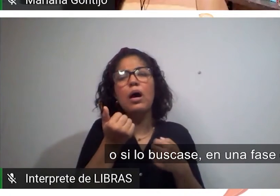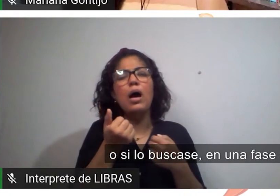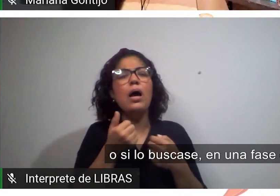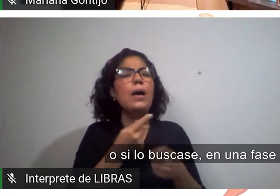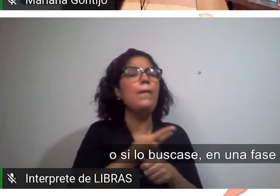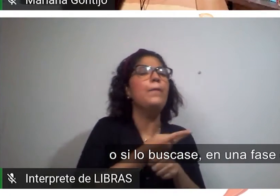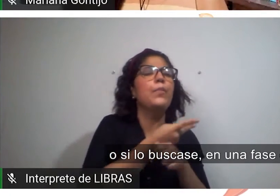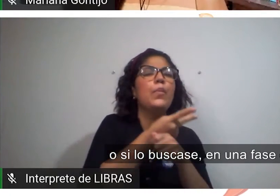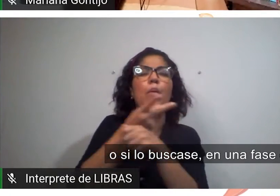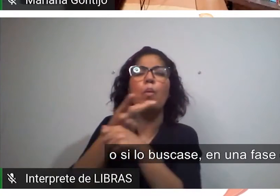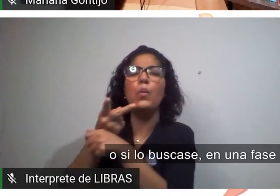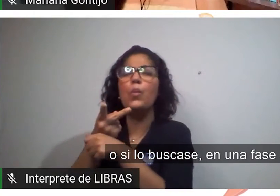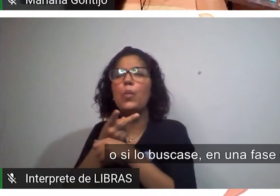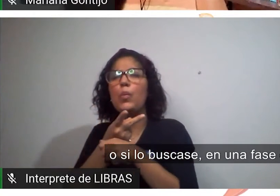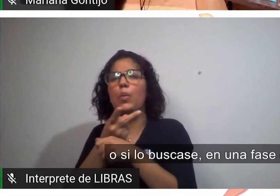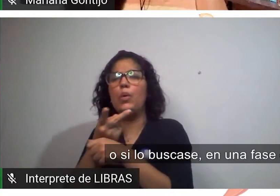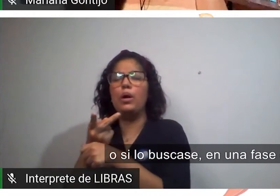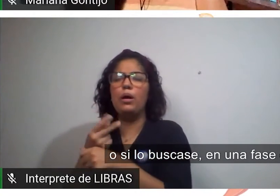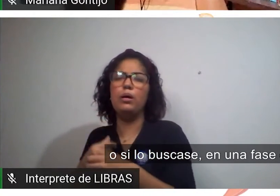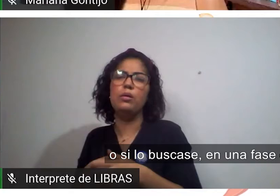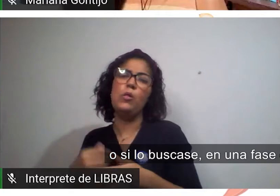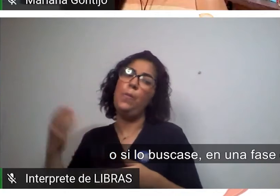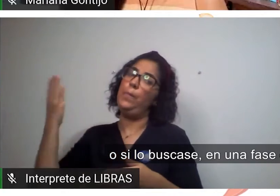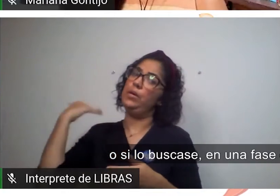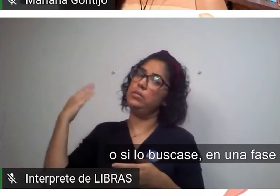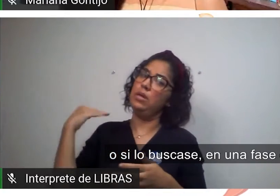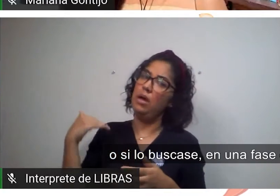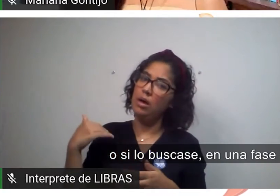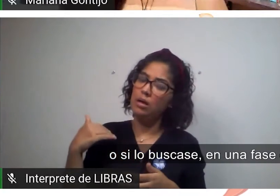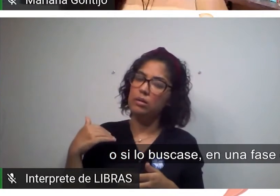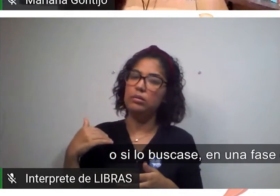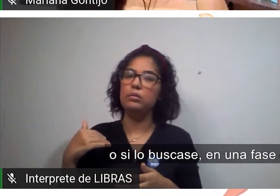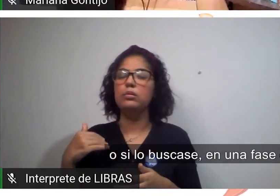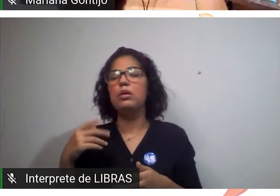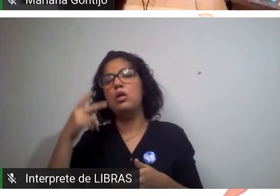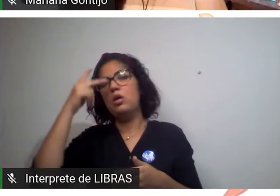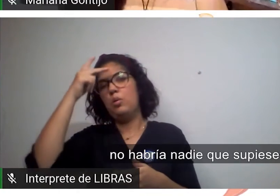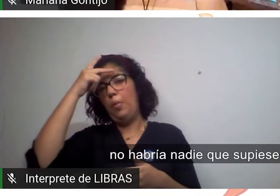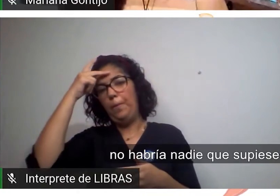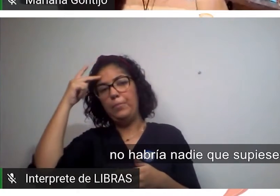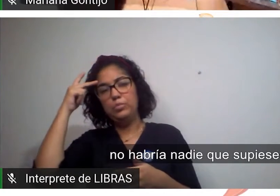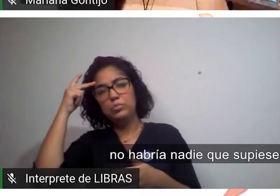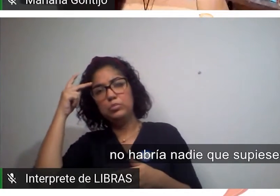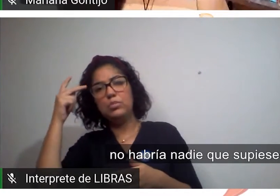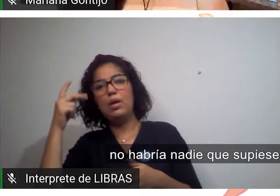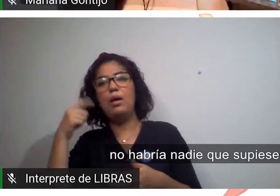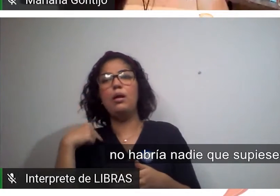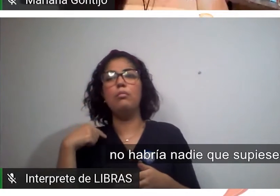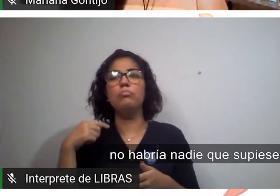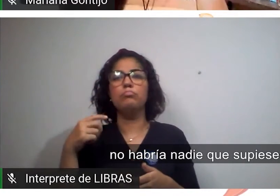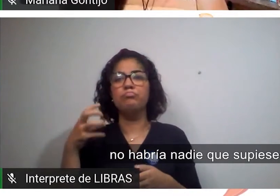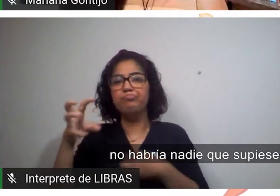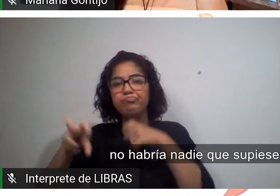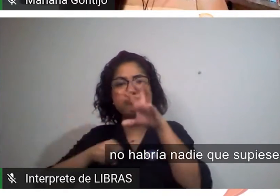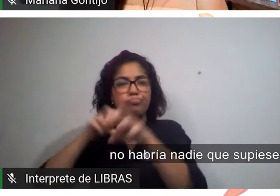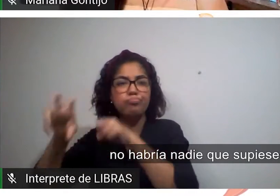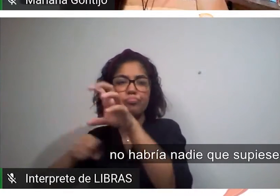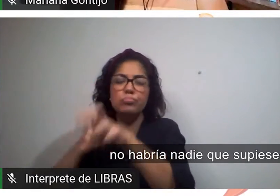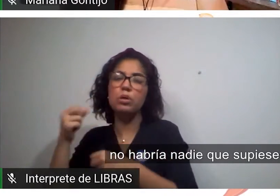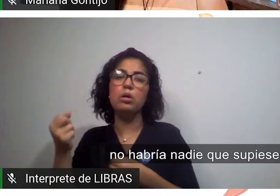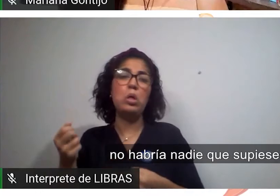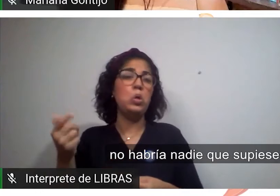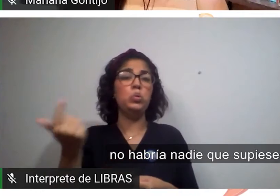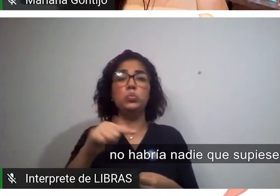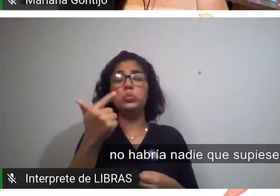uma fase em que a humanidade ainda era coletora e caçadora, não haveria quem soubesse coletar aquele